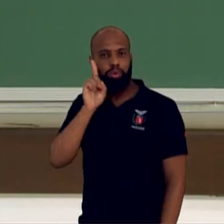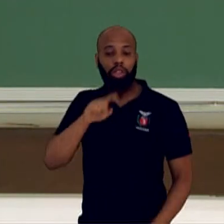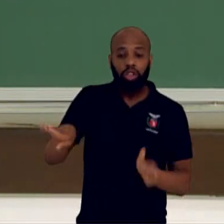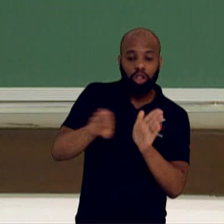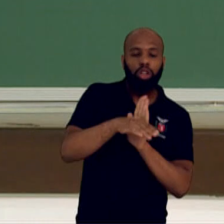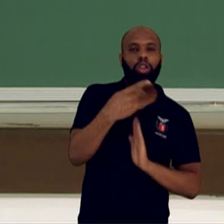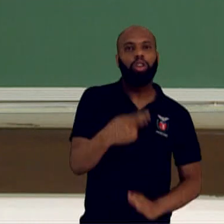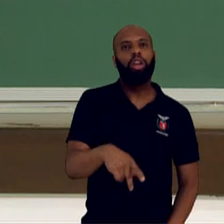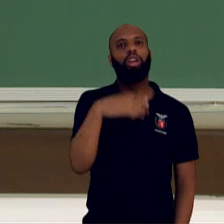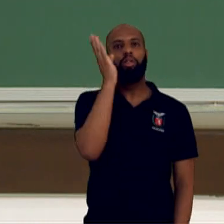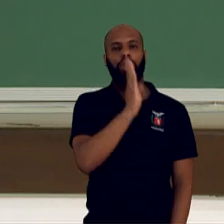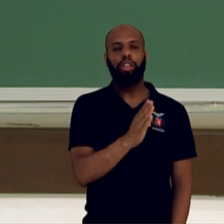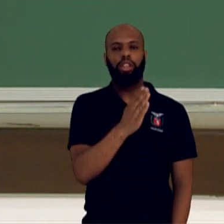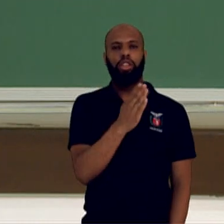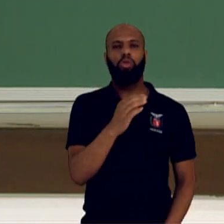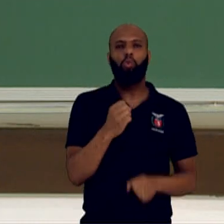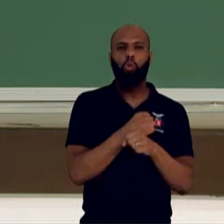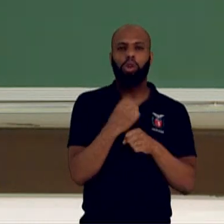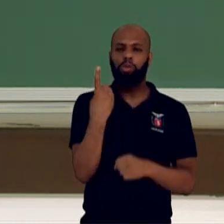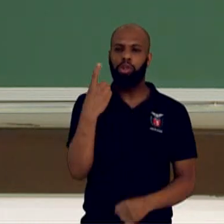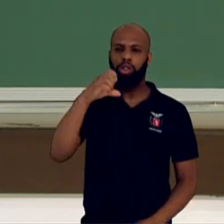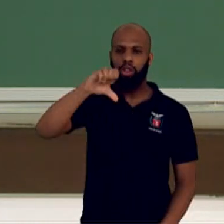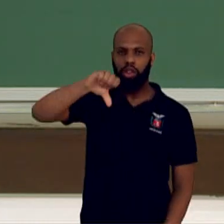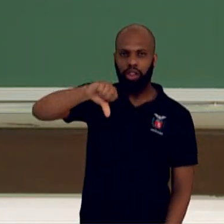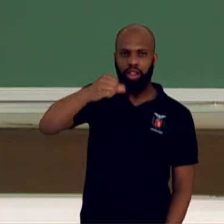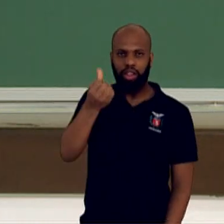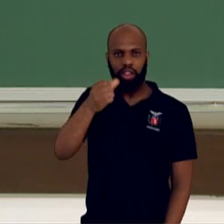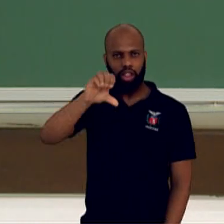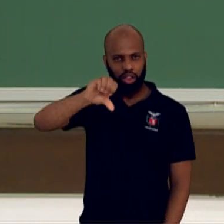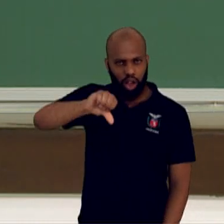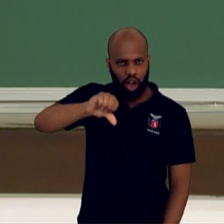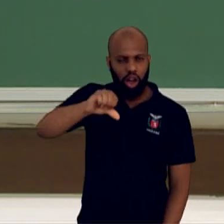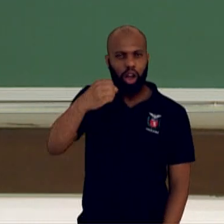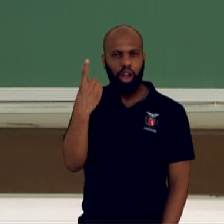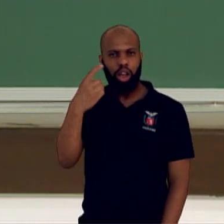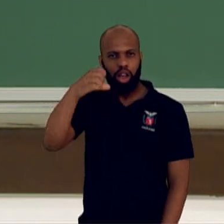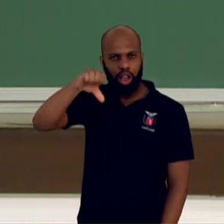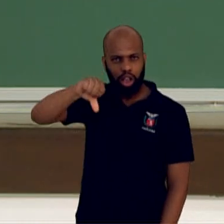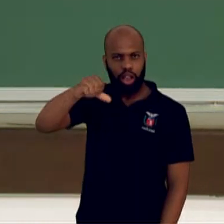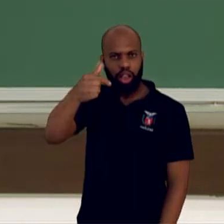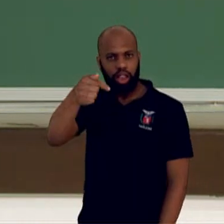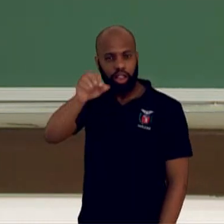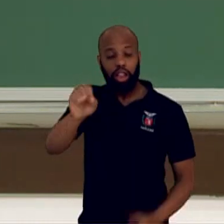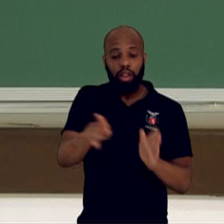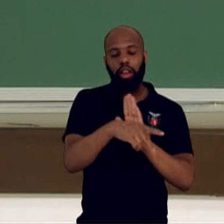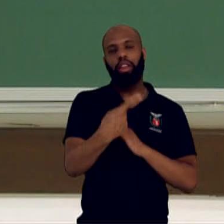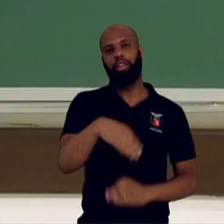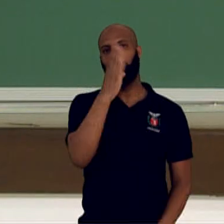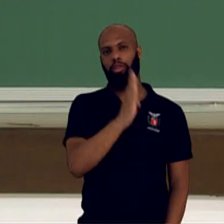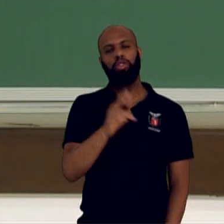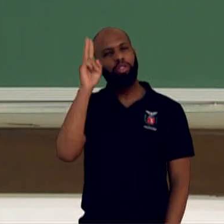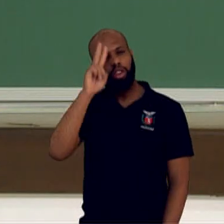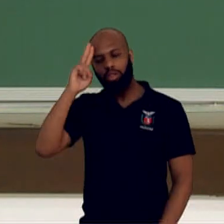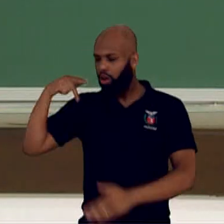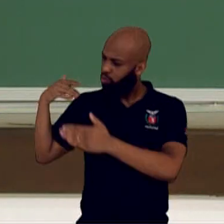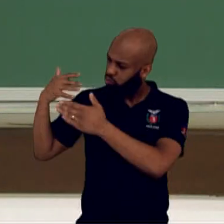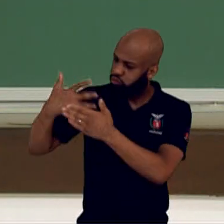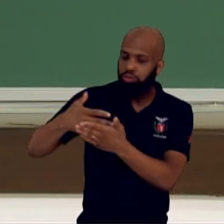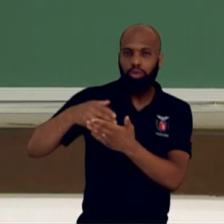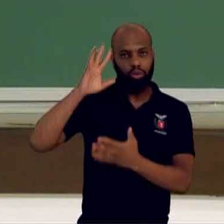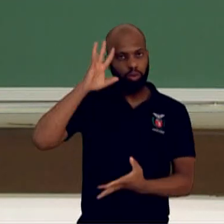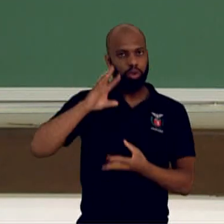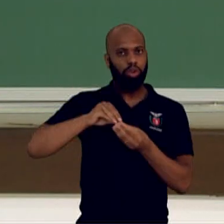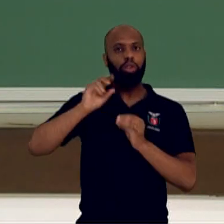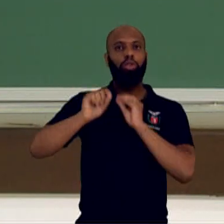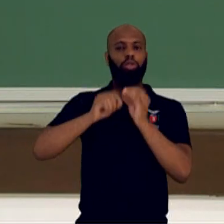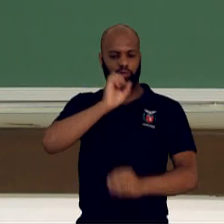chegou aqui em 69, 70 no Brasil. Todo um histórico para você entender o que é o funk, Porque às vezes